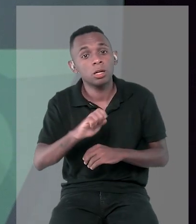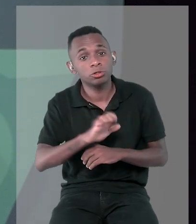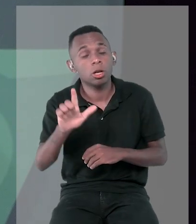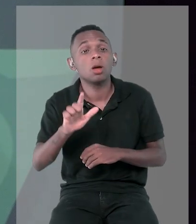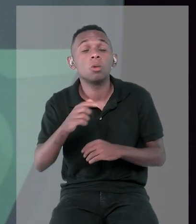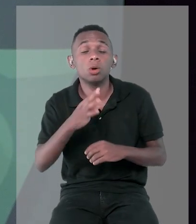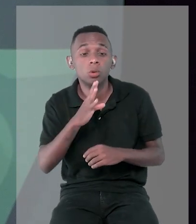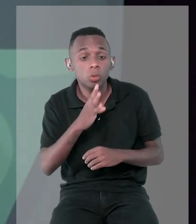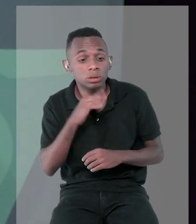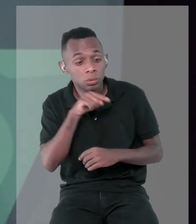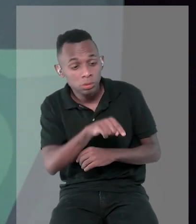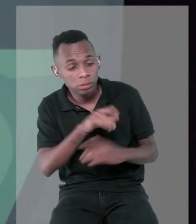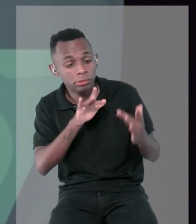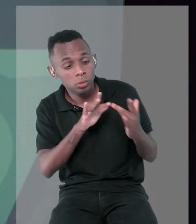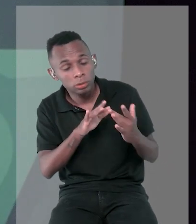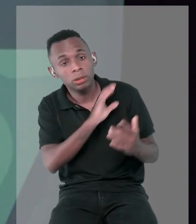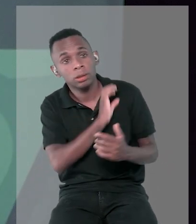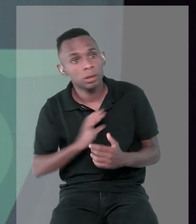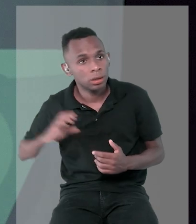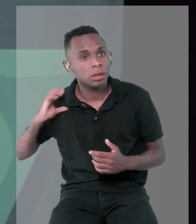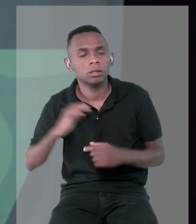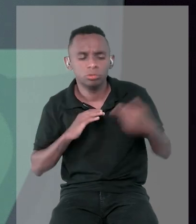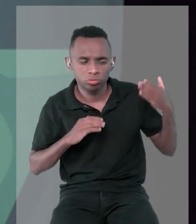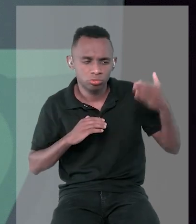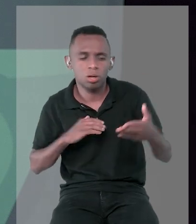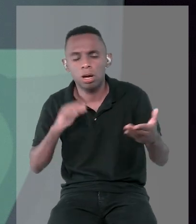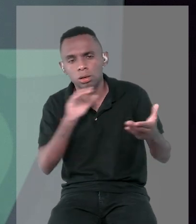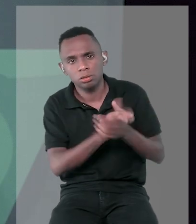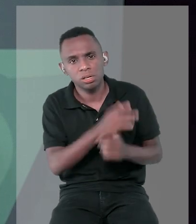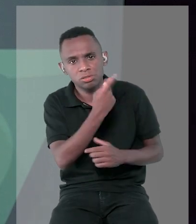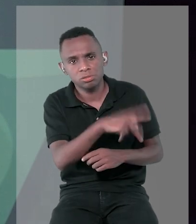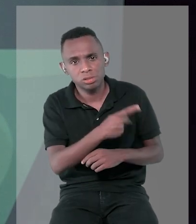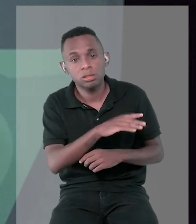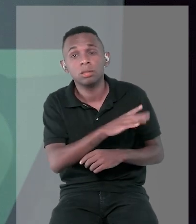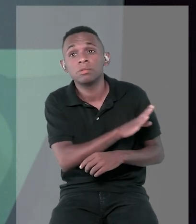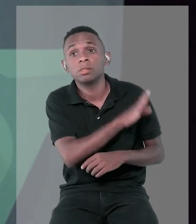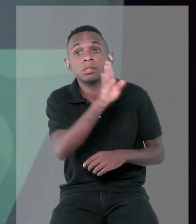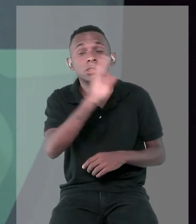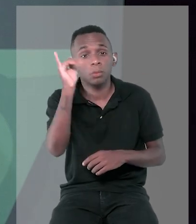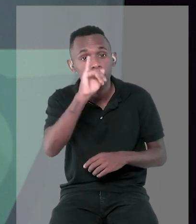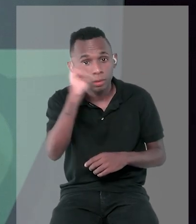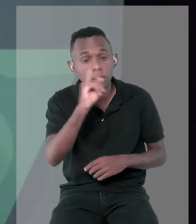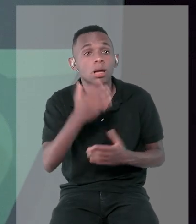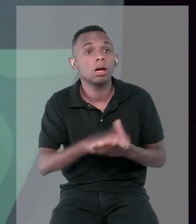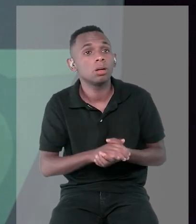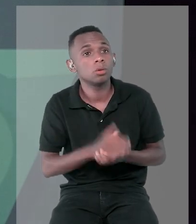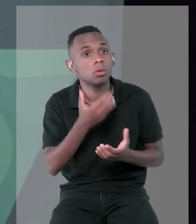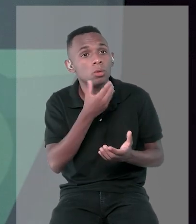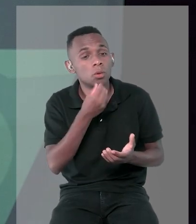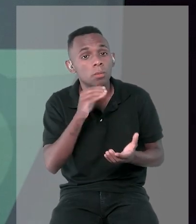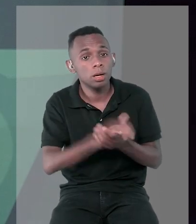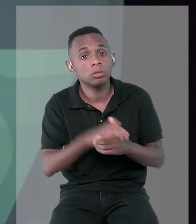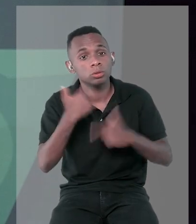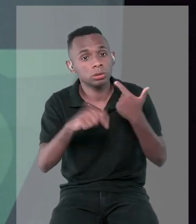que ela conheceu a Clarice, porque a Clarice estava indo, já tinha casado, estava indo para a Itália, né, onde o marido ia trabalhar,